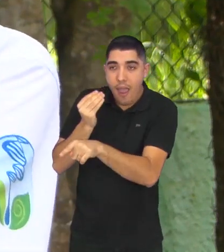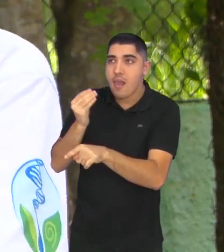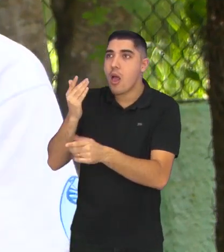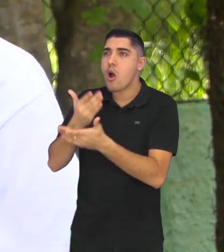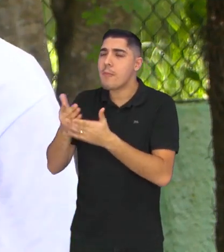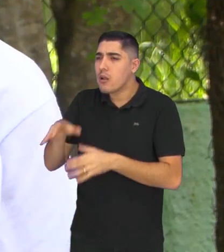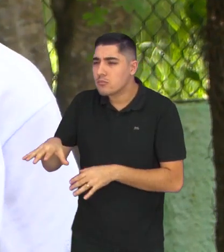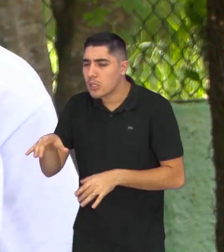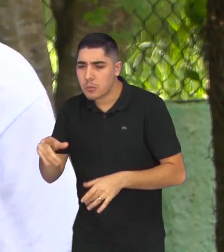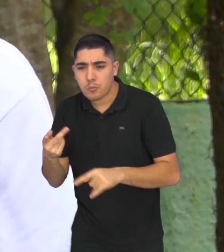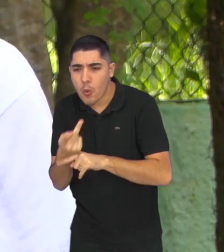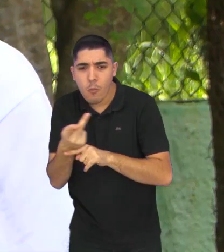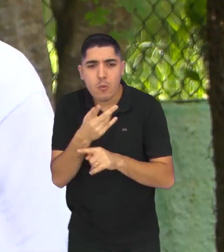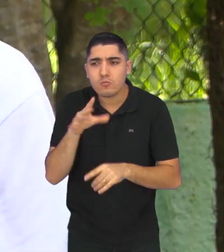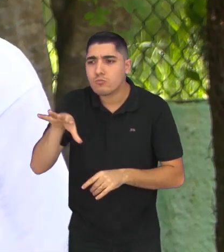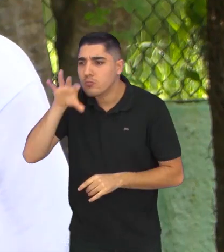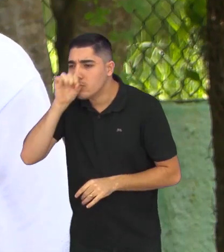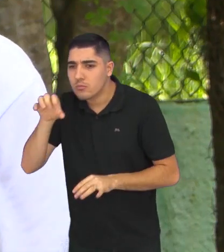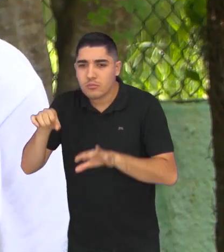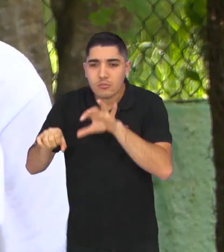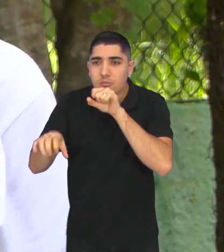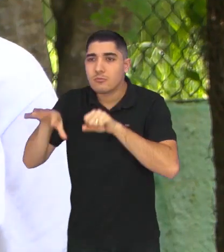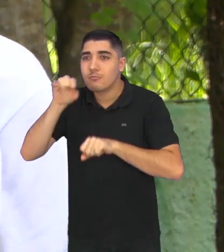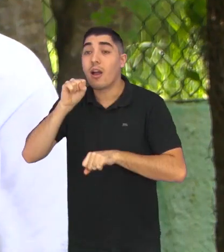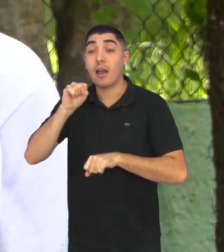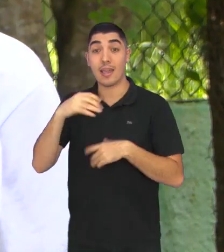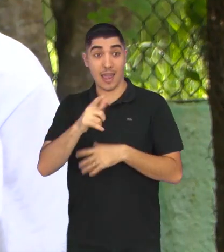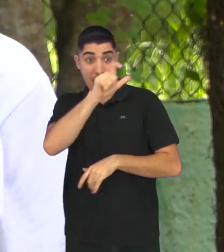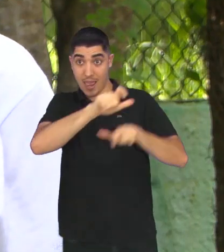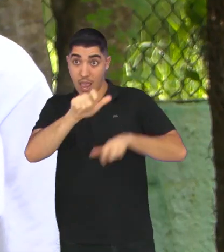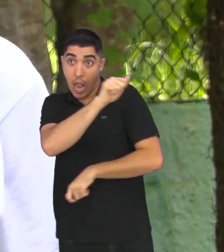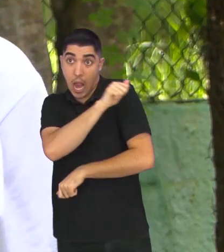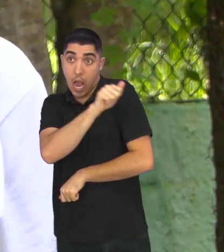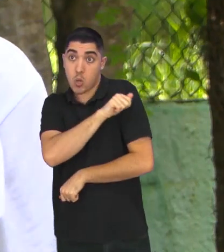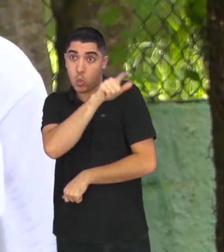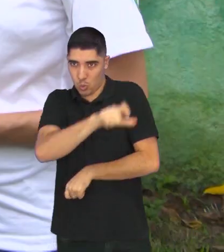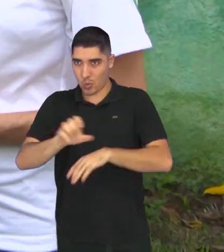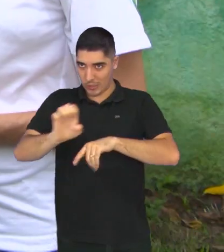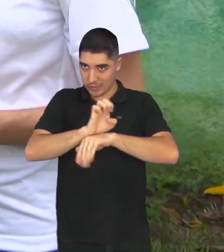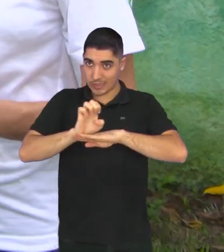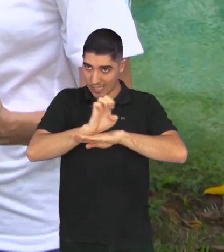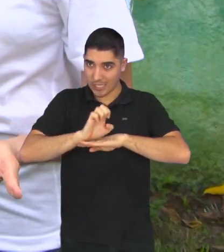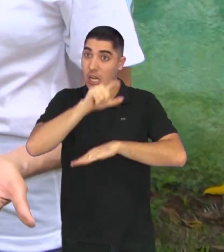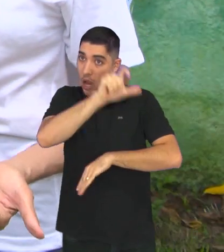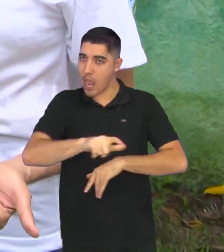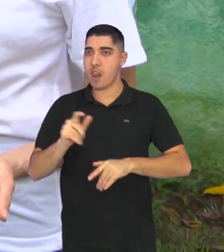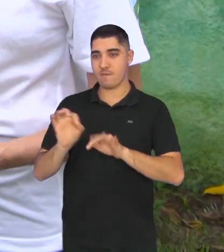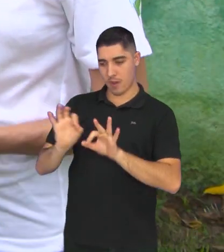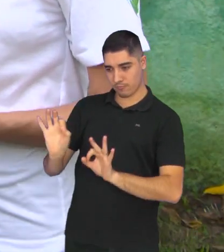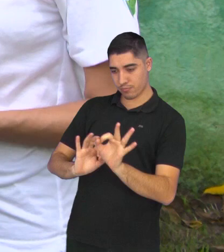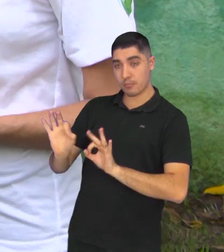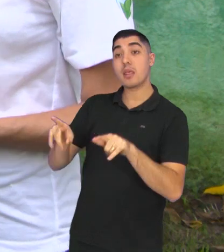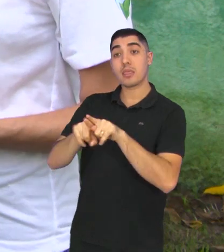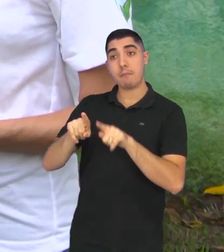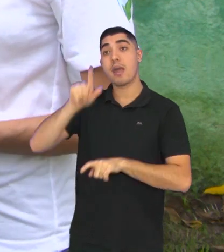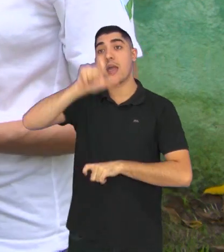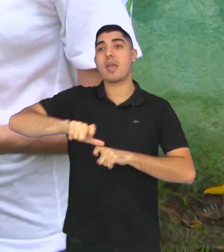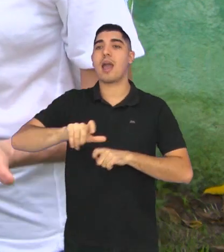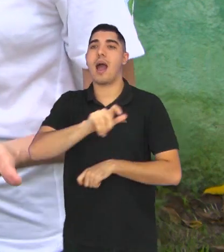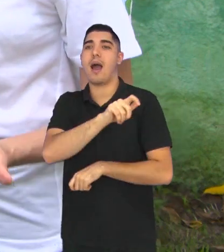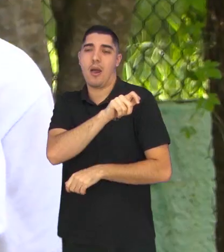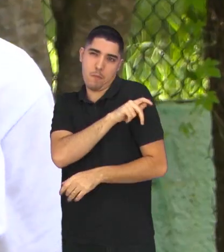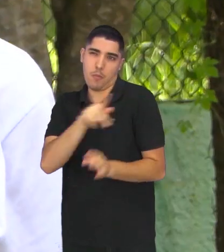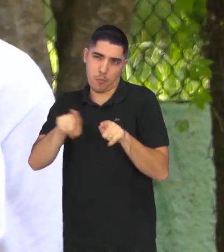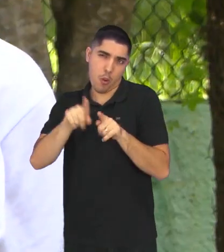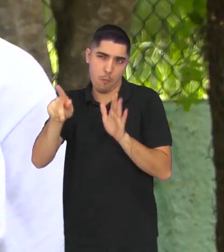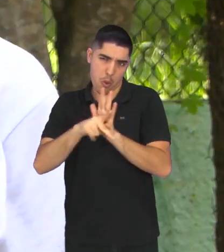ser ligados ao olfato, e os alunos estagiários que preparam isso, da biologia no caso, até da veterinária também, porque isso